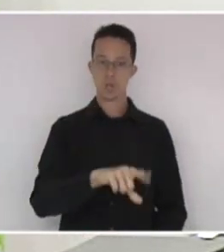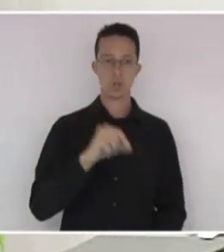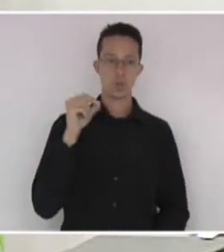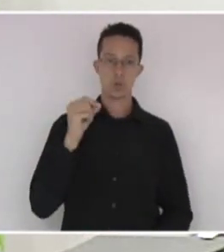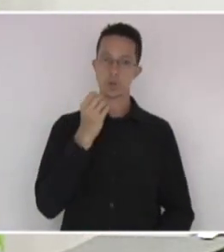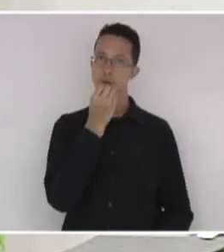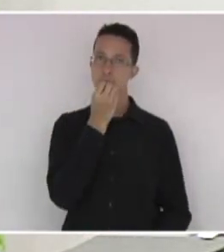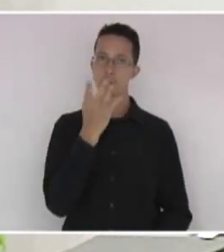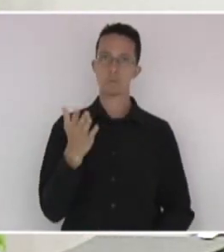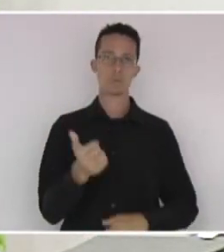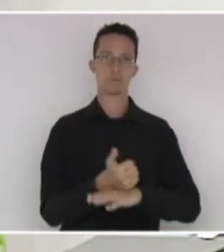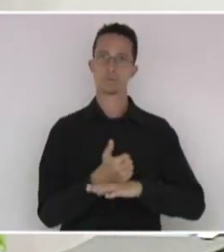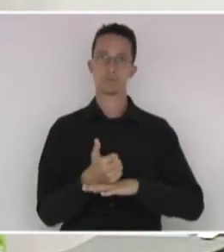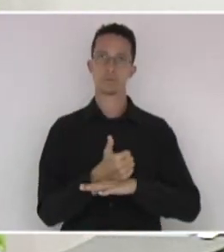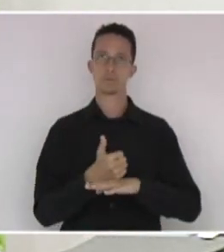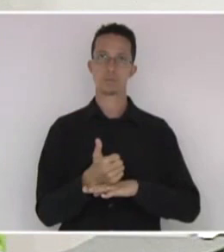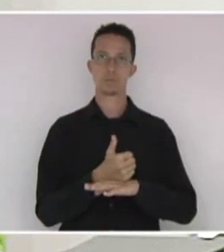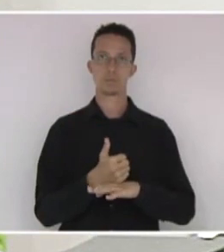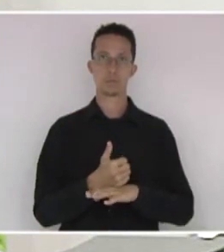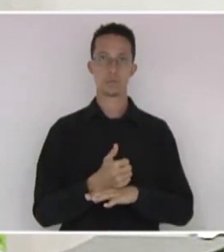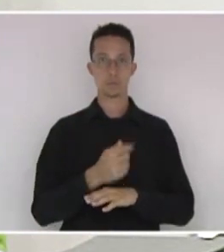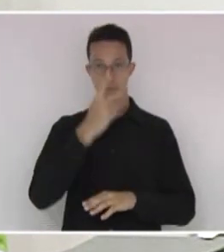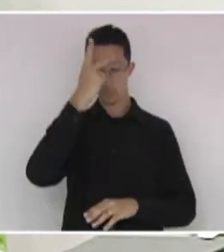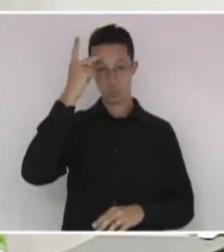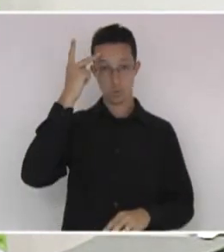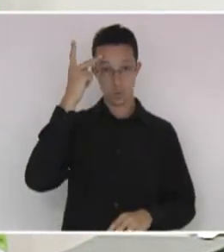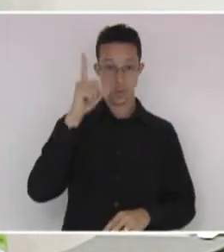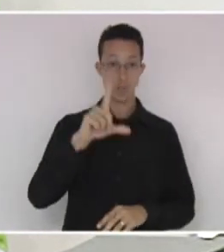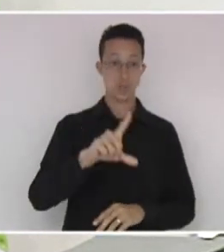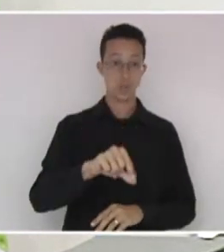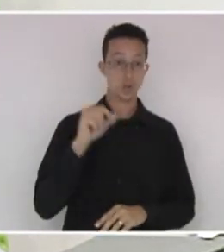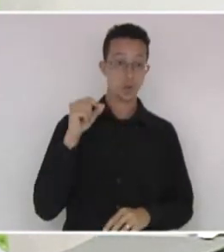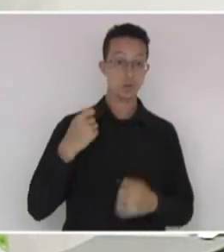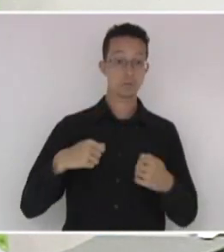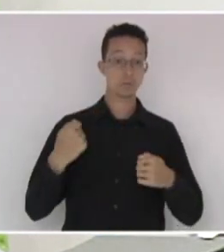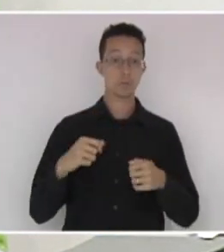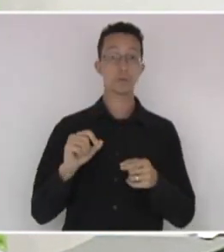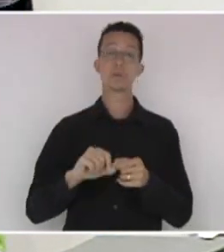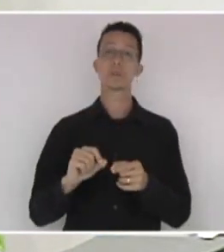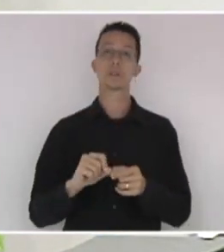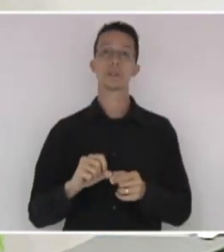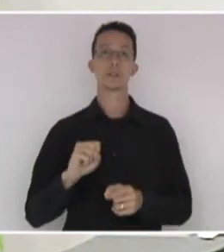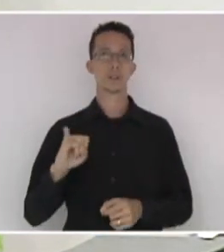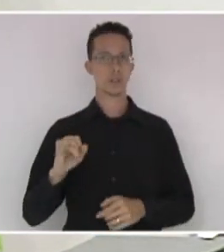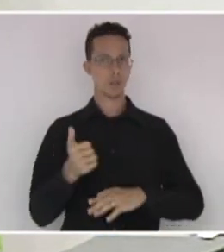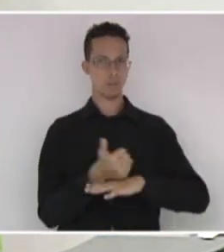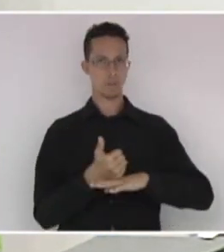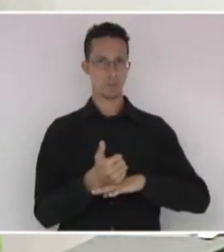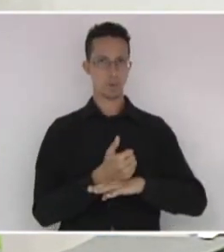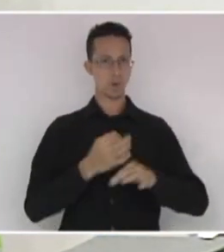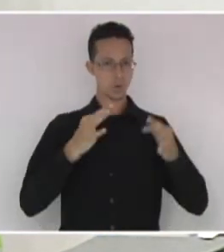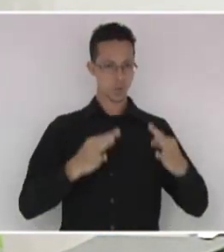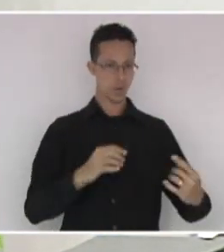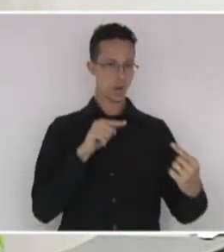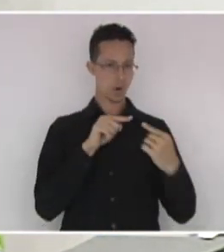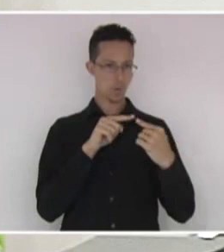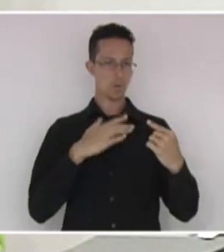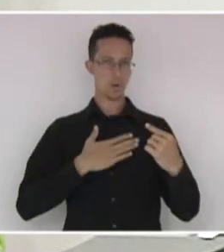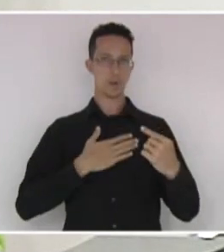fazer, e quando você está na profissão certa fazendo, você faz de gosto, com gosto. E é verdade. Talvez por